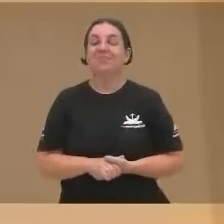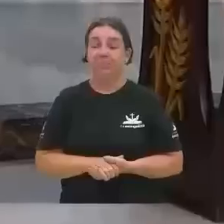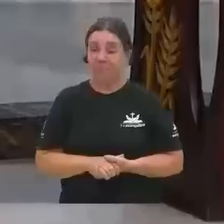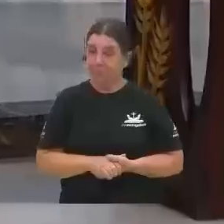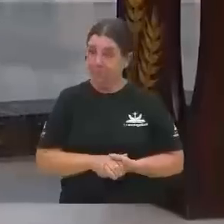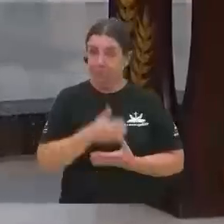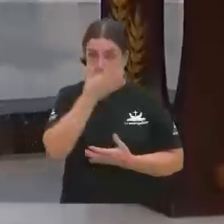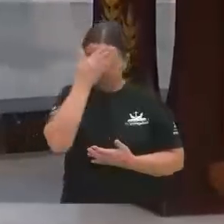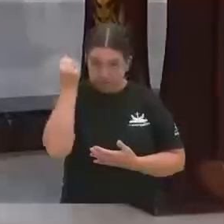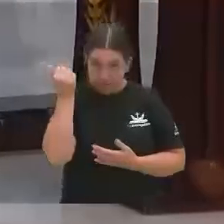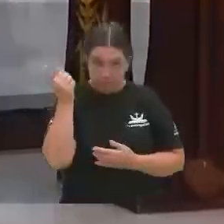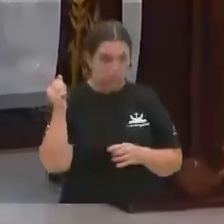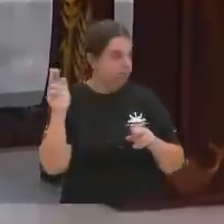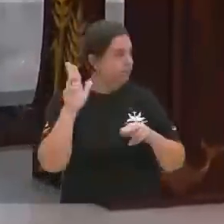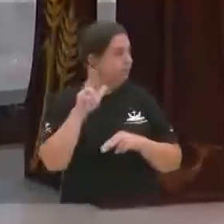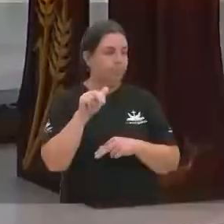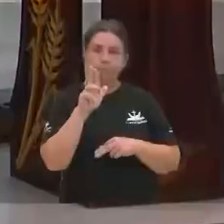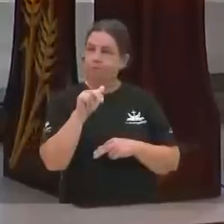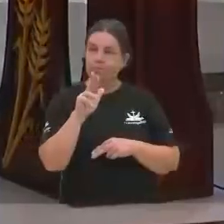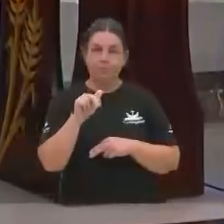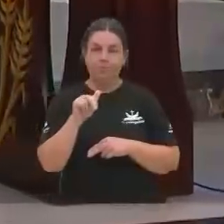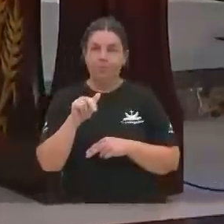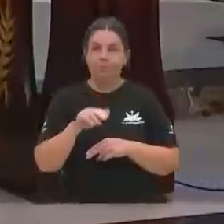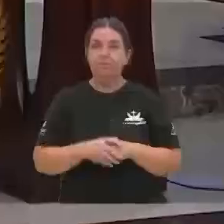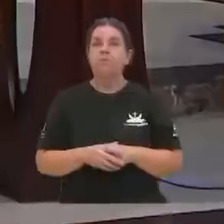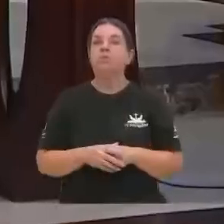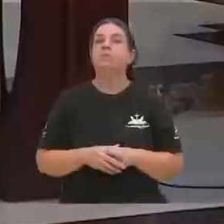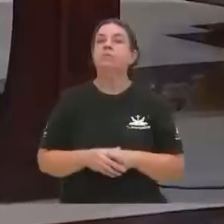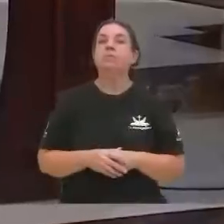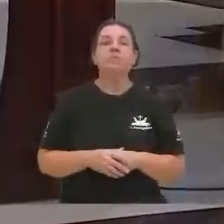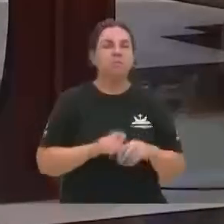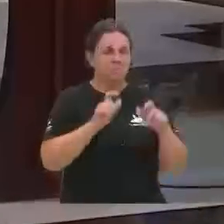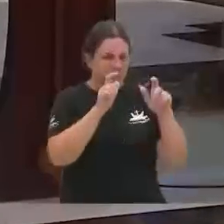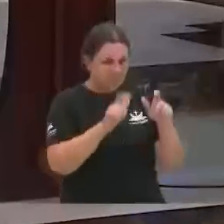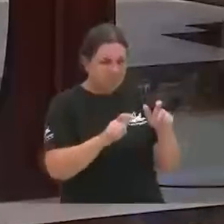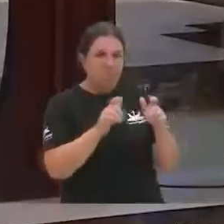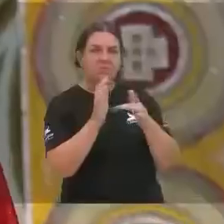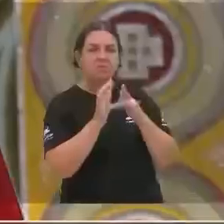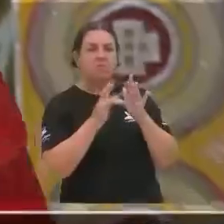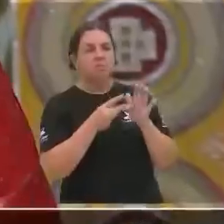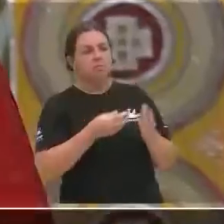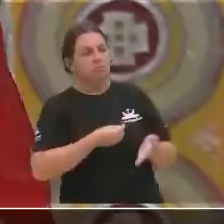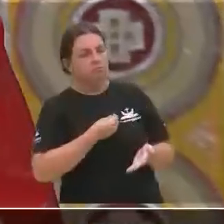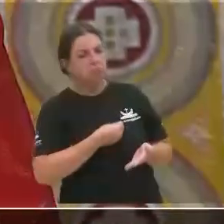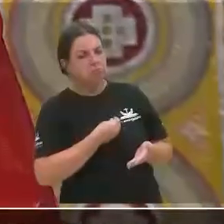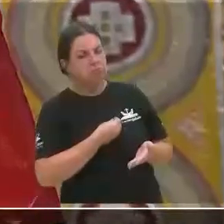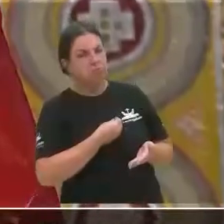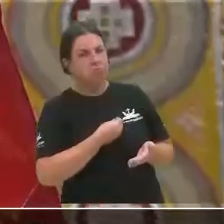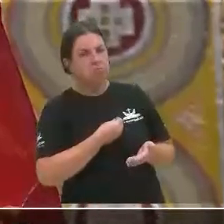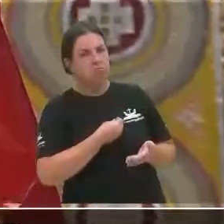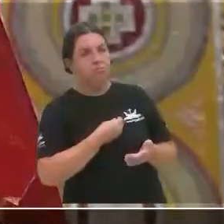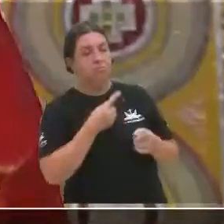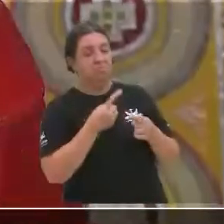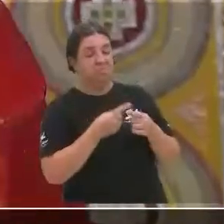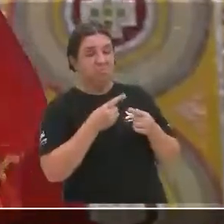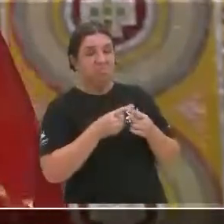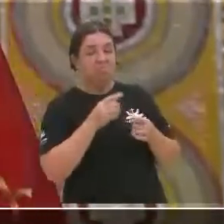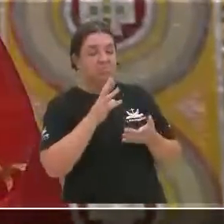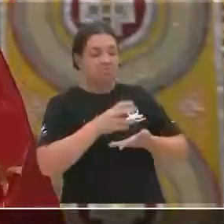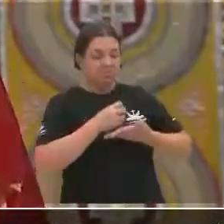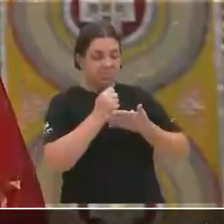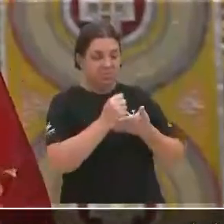nunca esqueçamos disso onde ele foi para nos salvar e